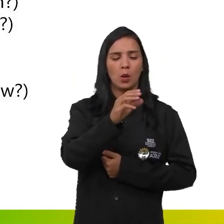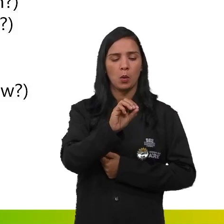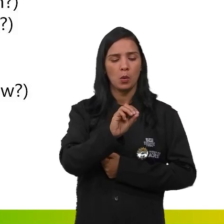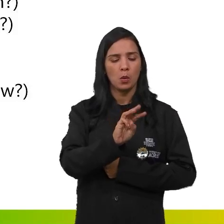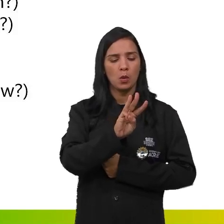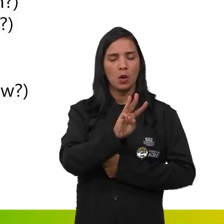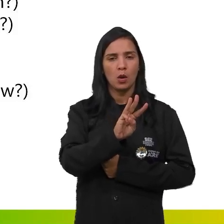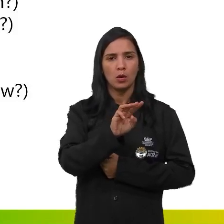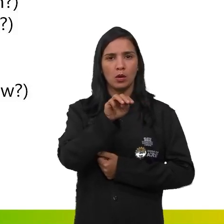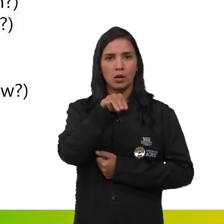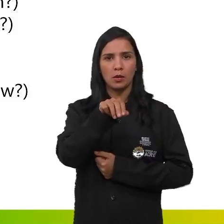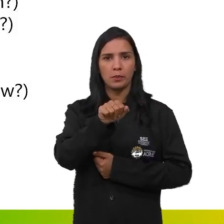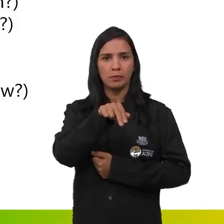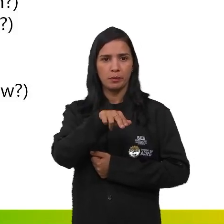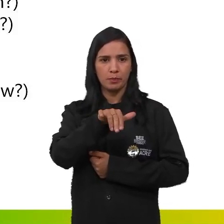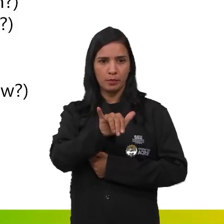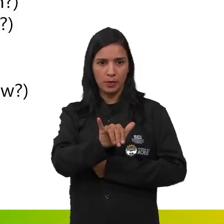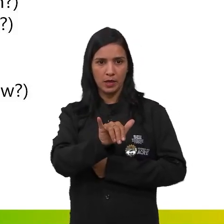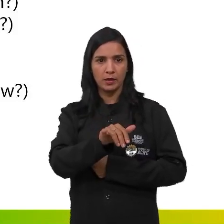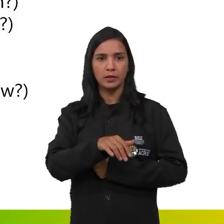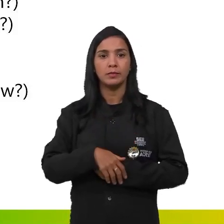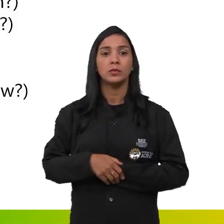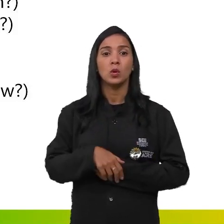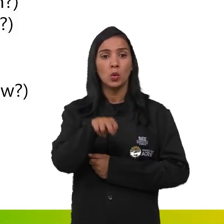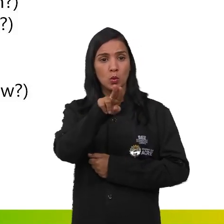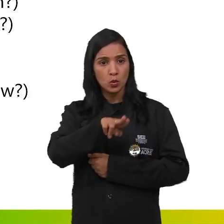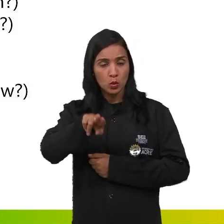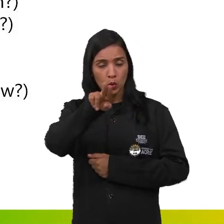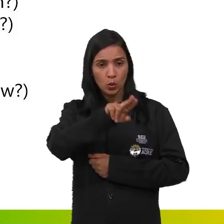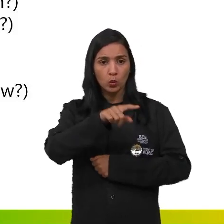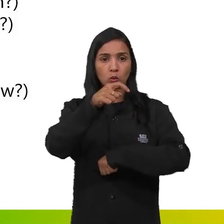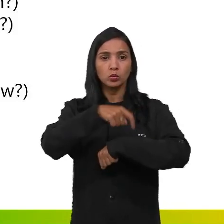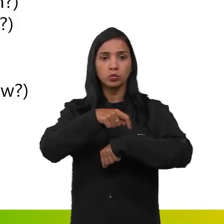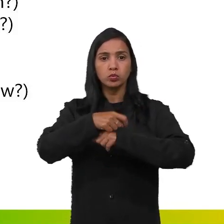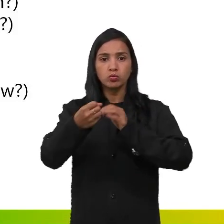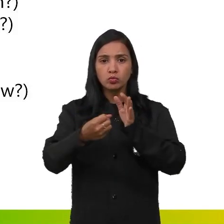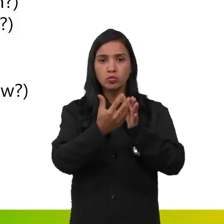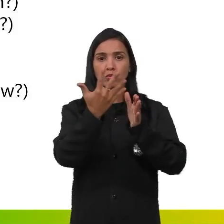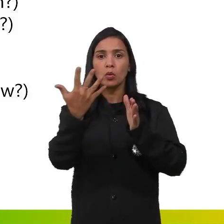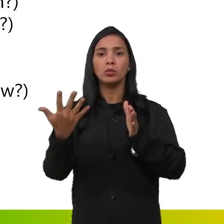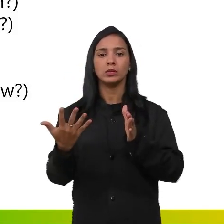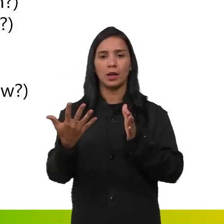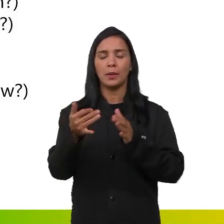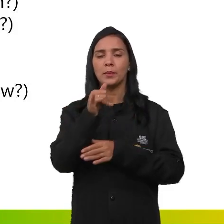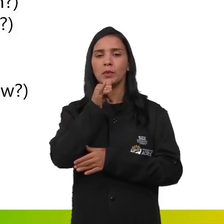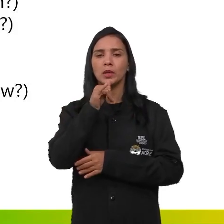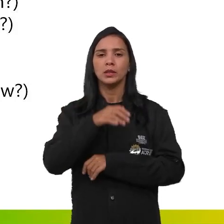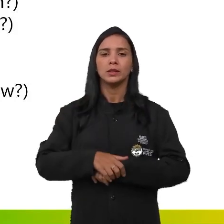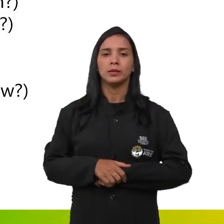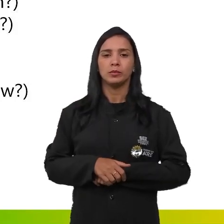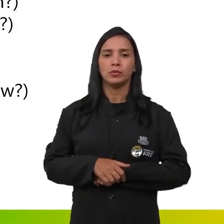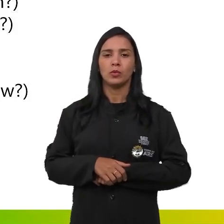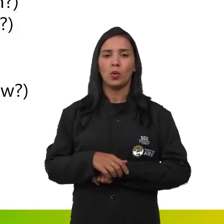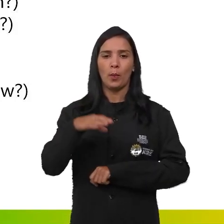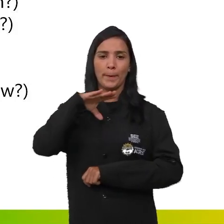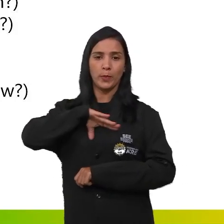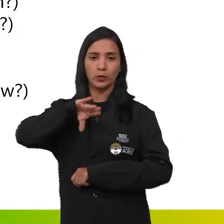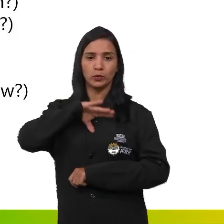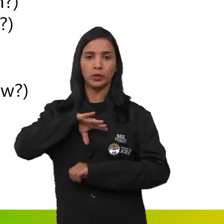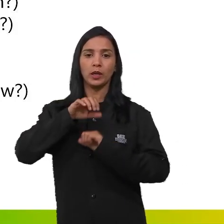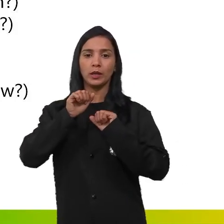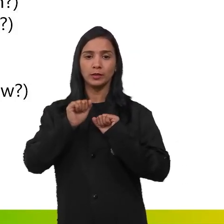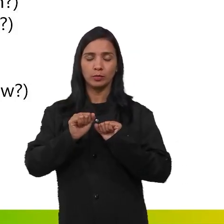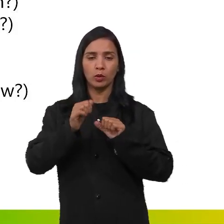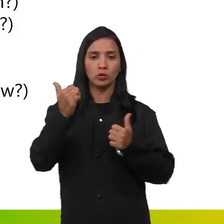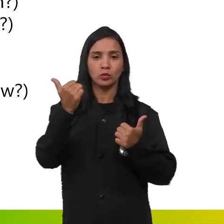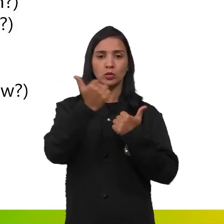usado para coisas contáveis, ou como se fosse o nosso quantas e quantos. Já o how